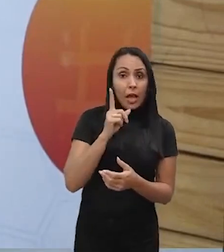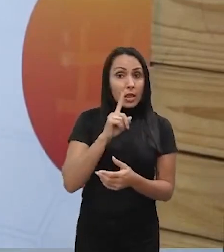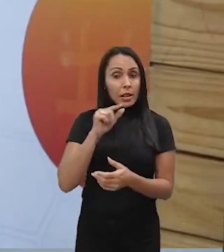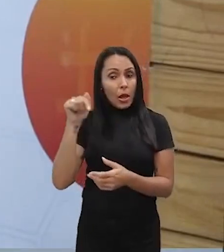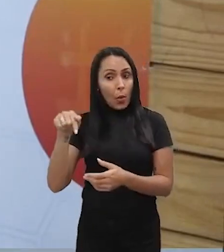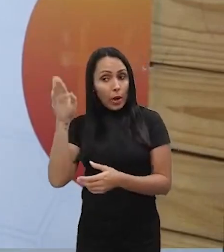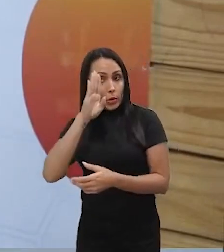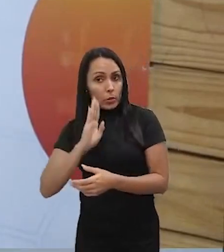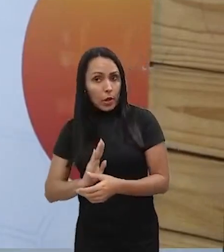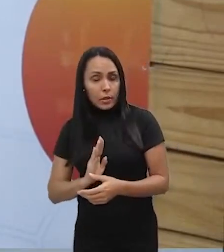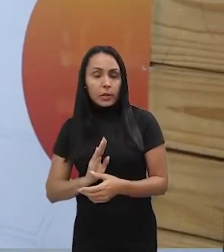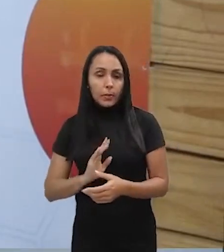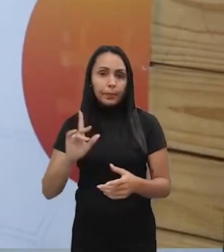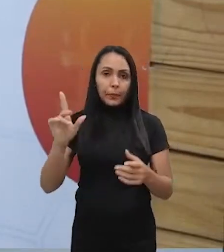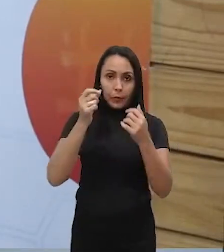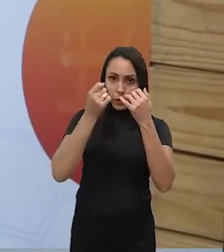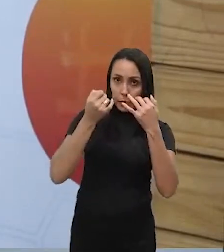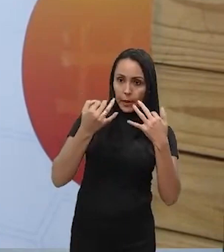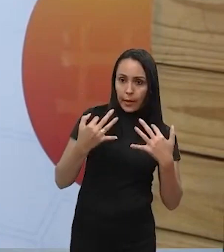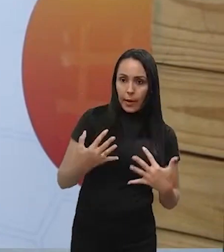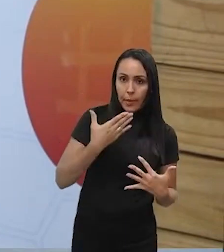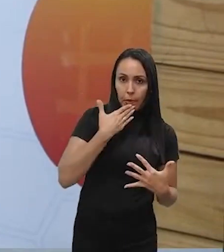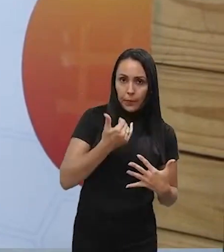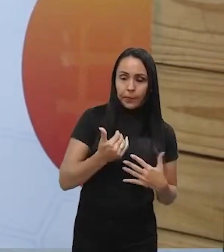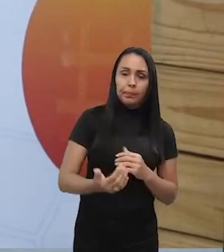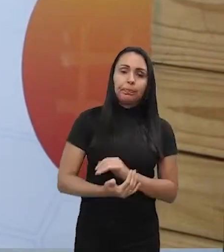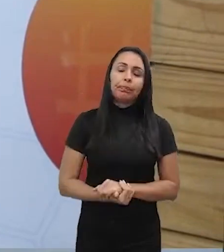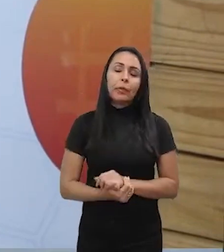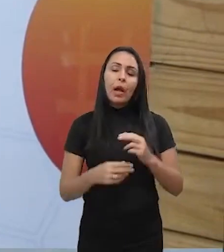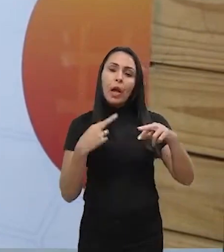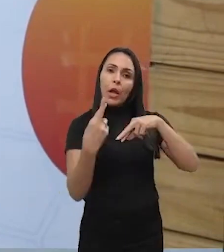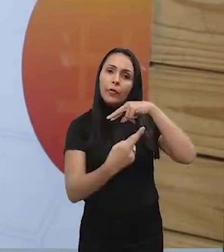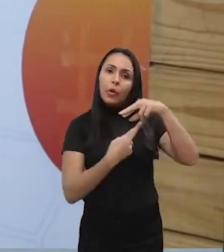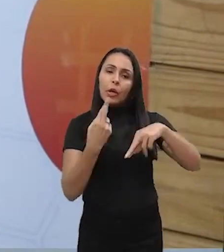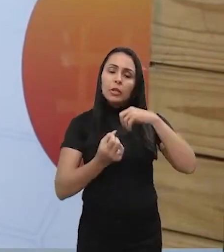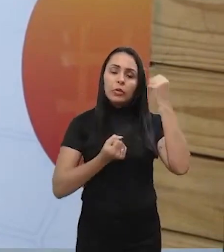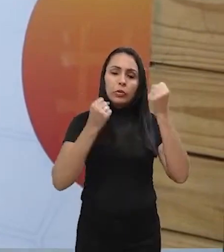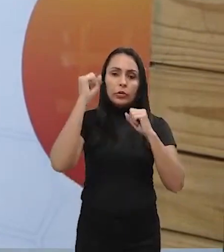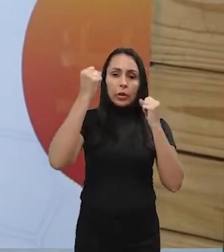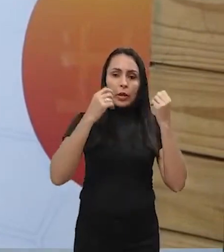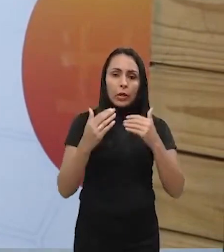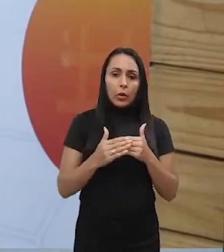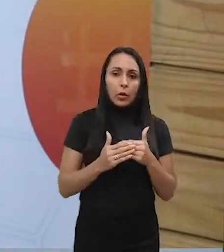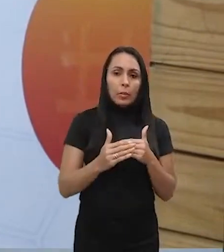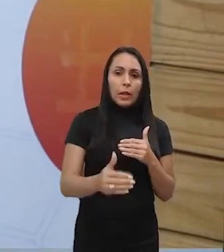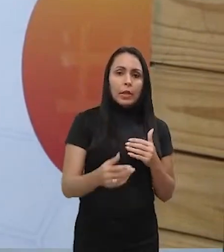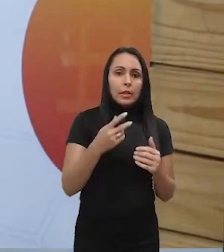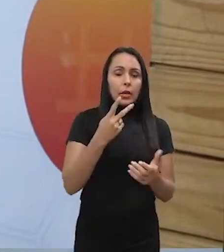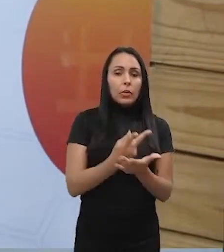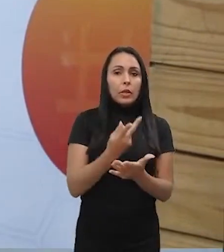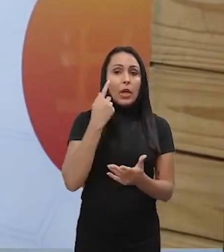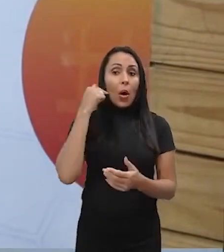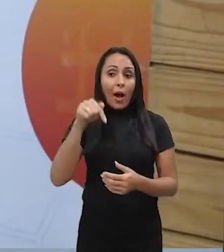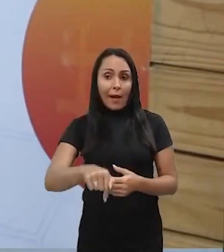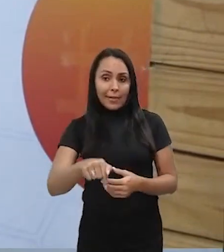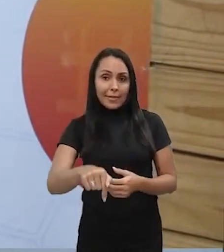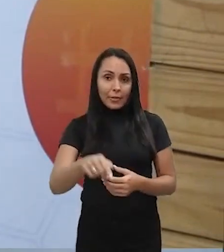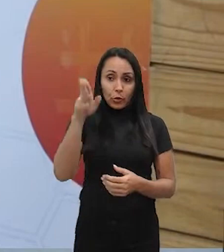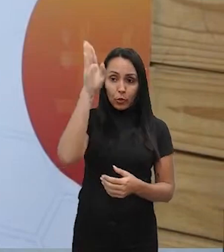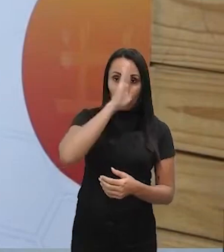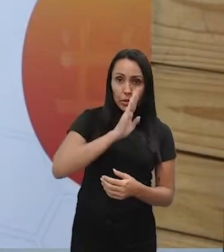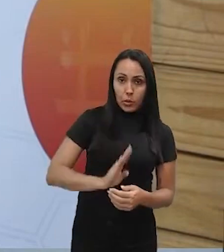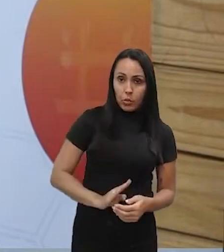falar um pouquinho melhor para vocês. A Revolução Industrial começa a acontecer aqui no